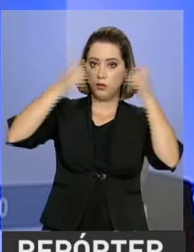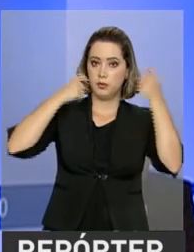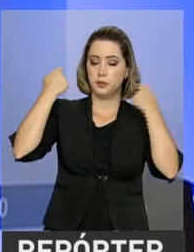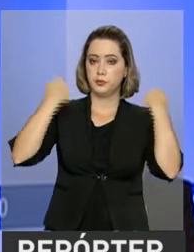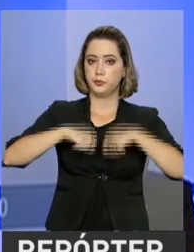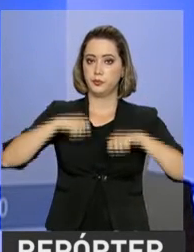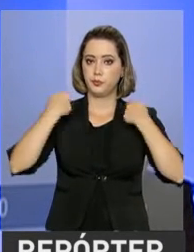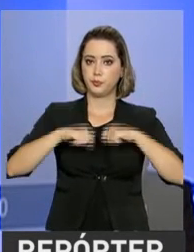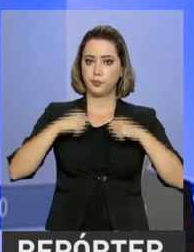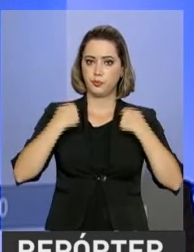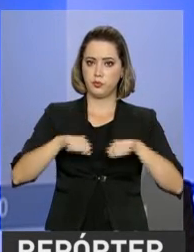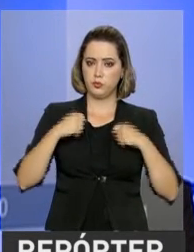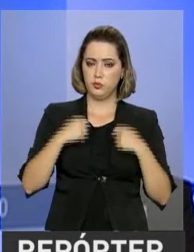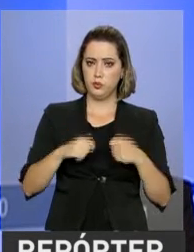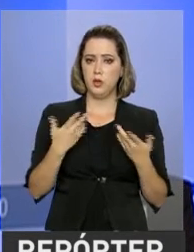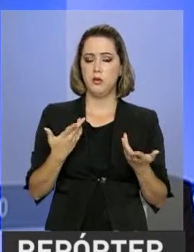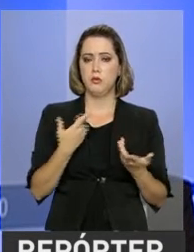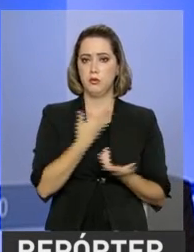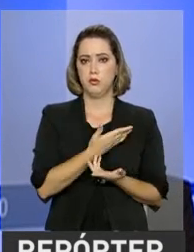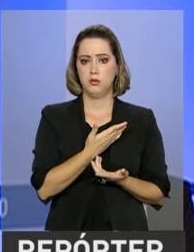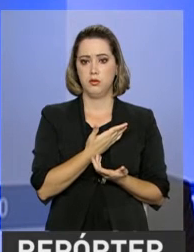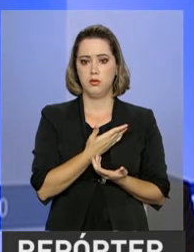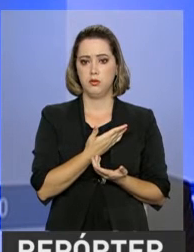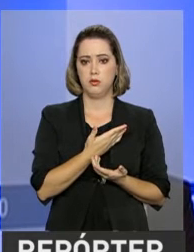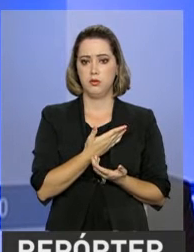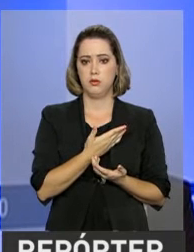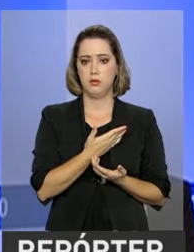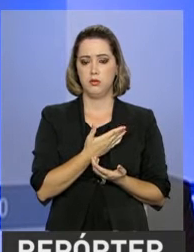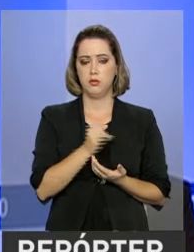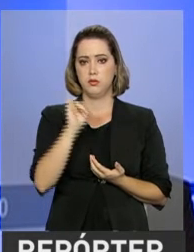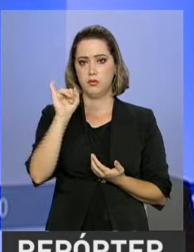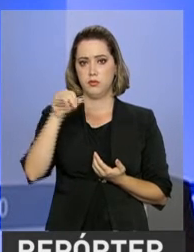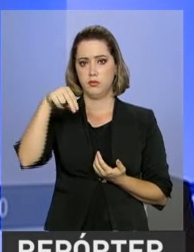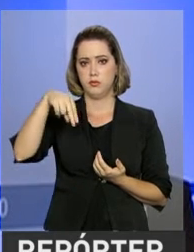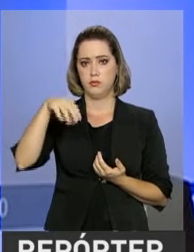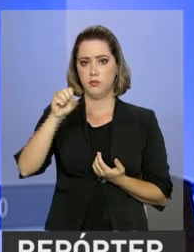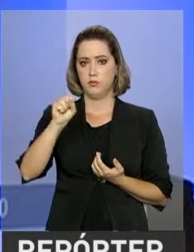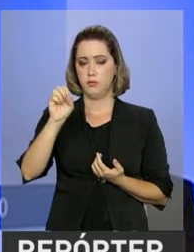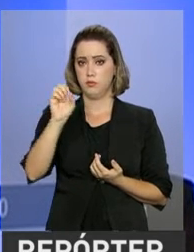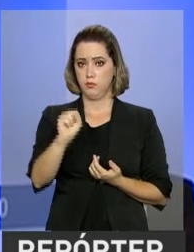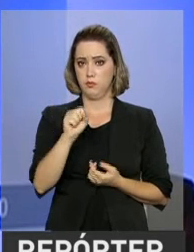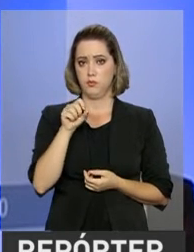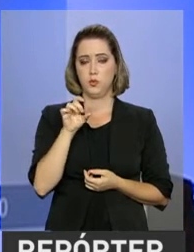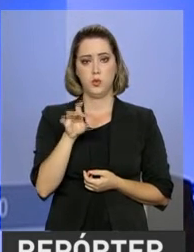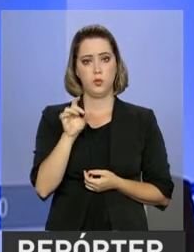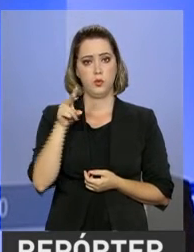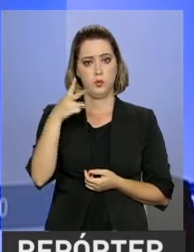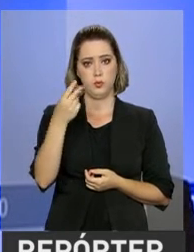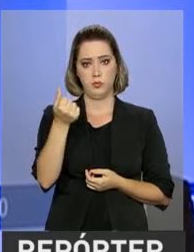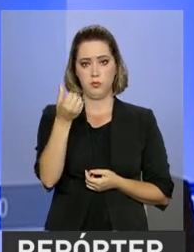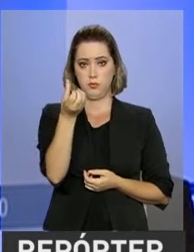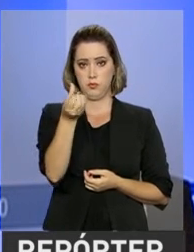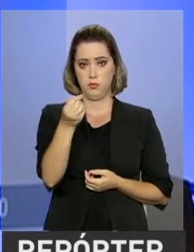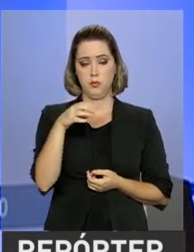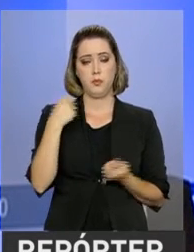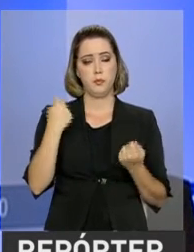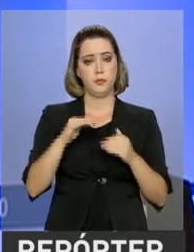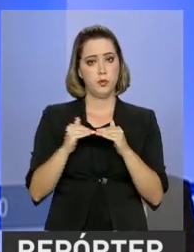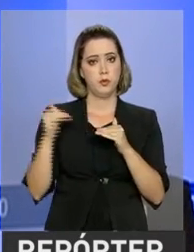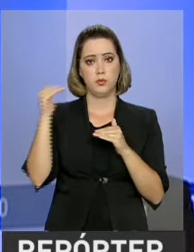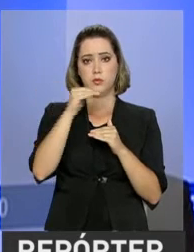financiamento da seguridade social apenas em 2016 aumentou